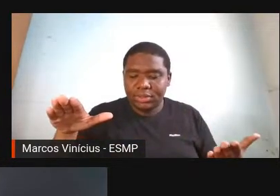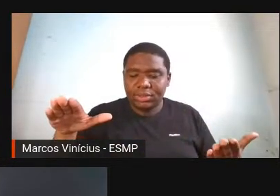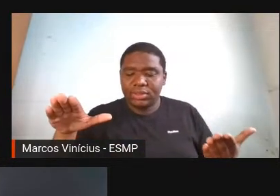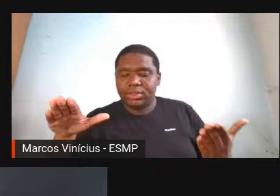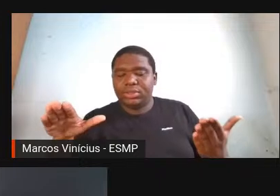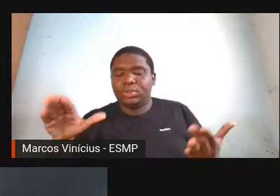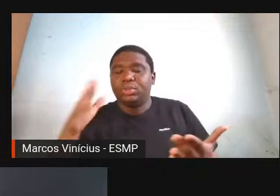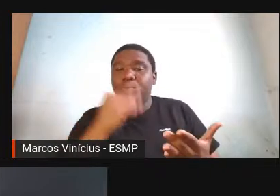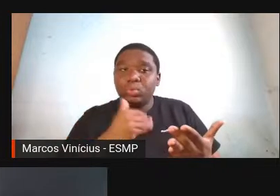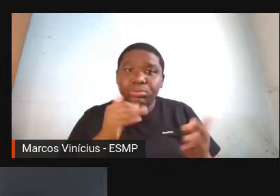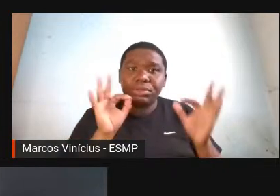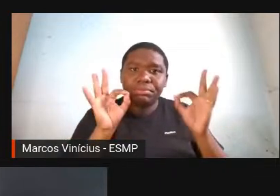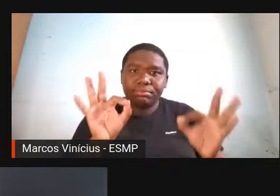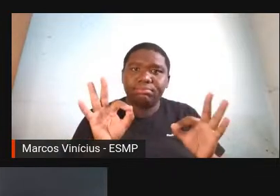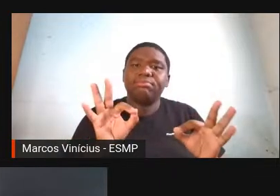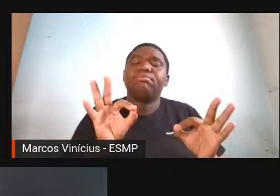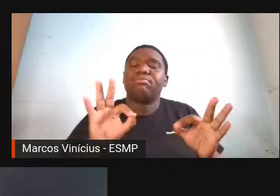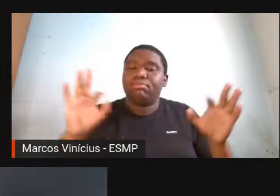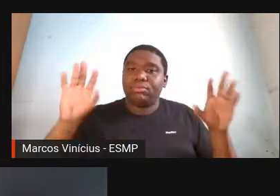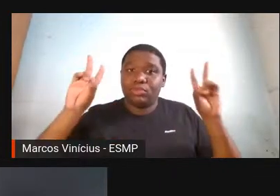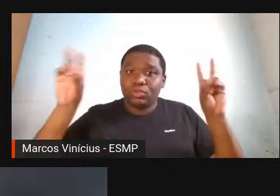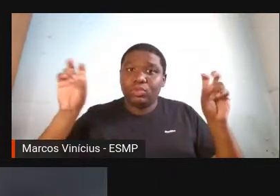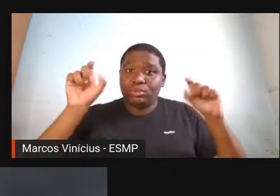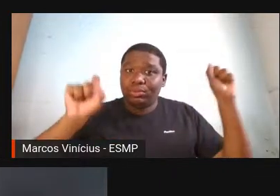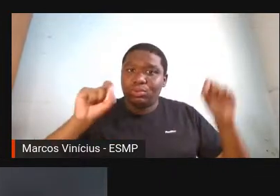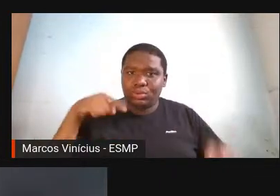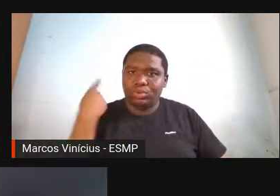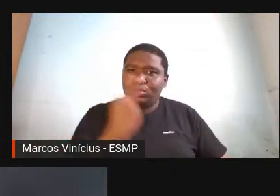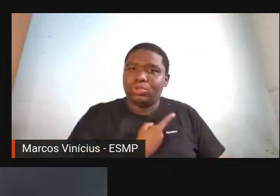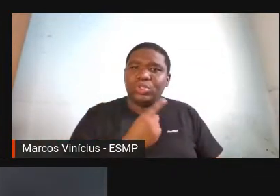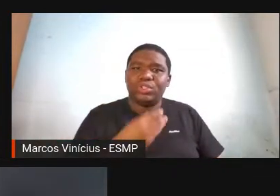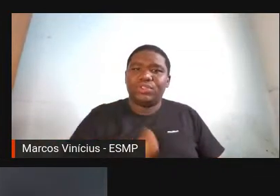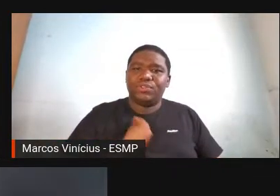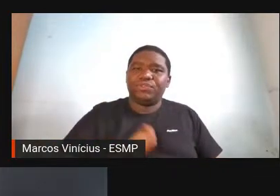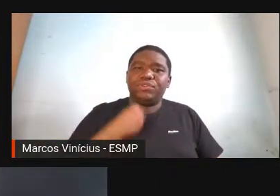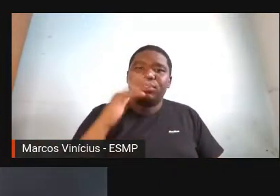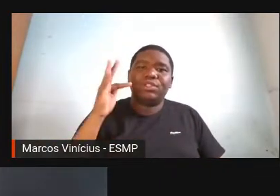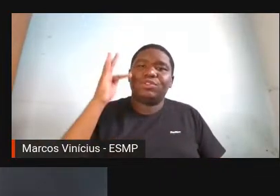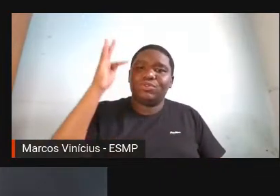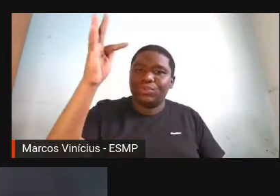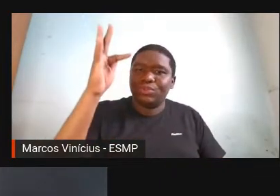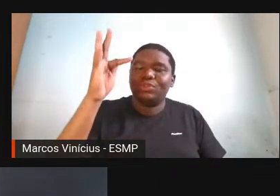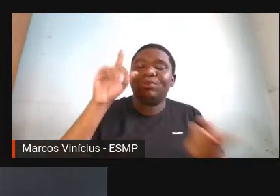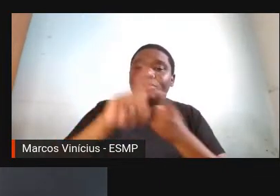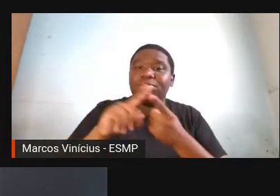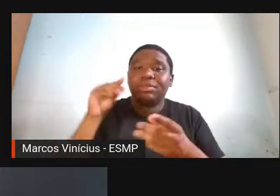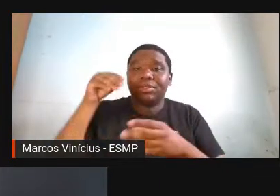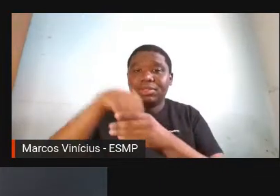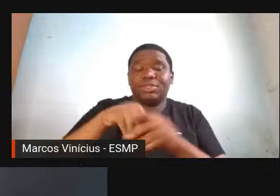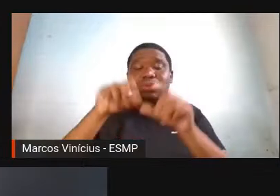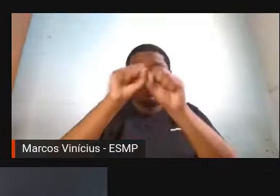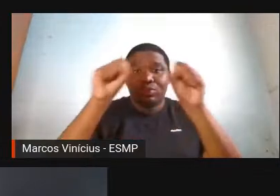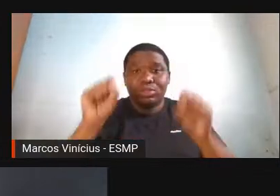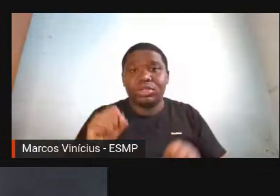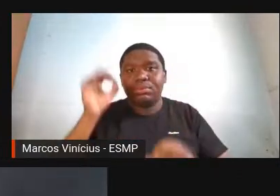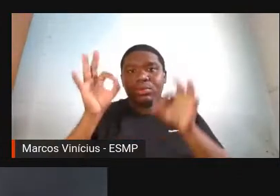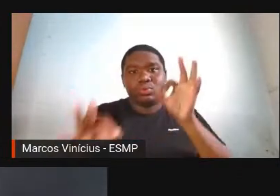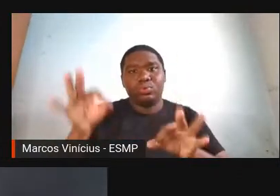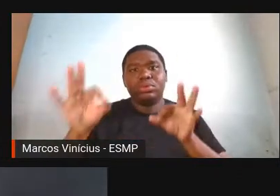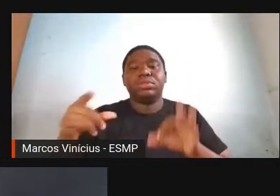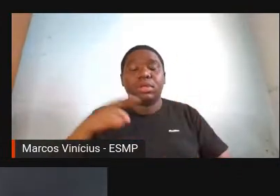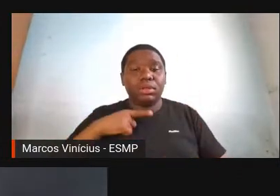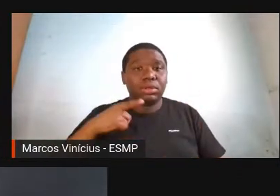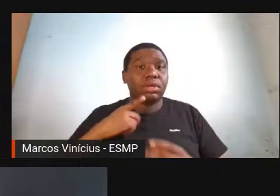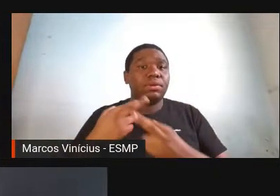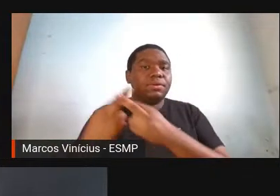adequada diz respeito também com o nosso futuro. E as instituições do sistema de justiça têm o dever